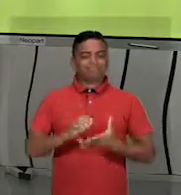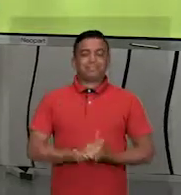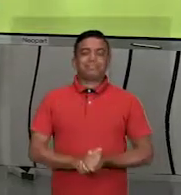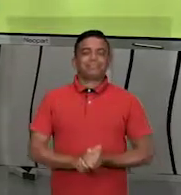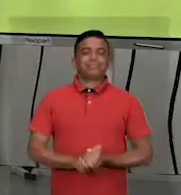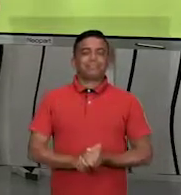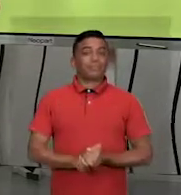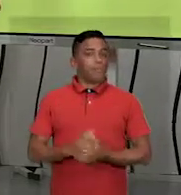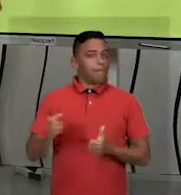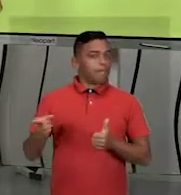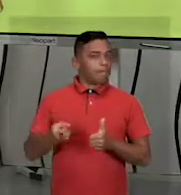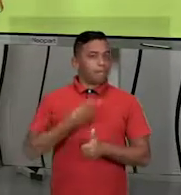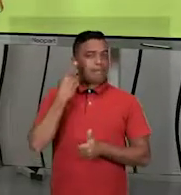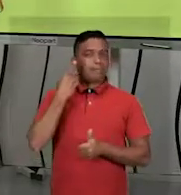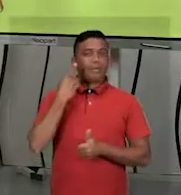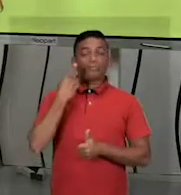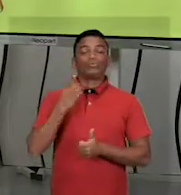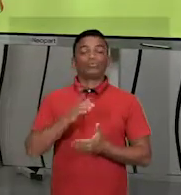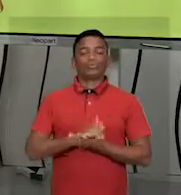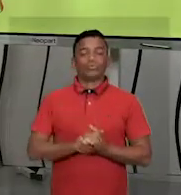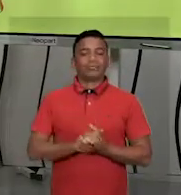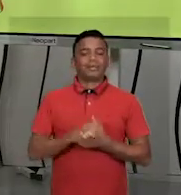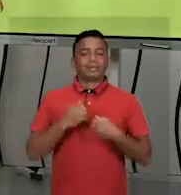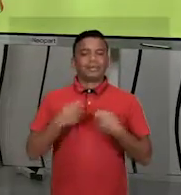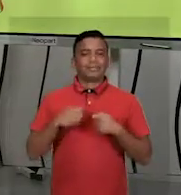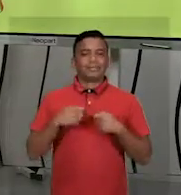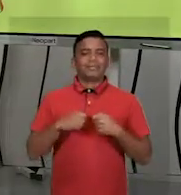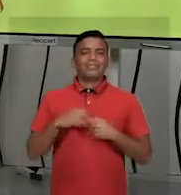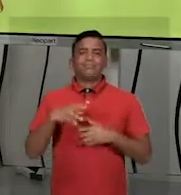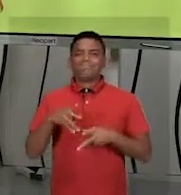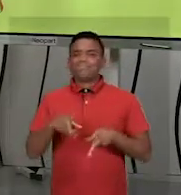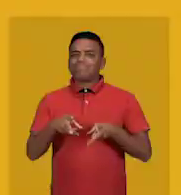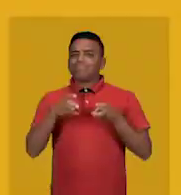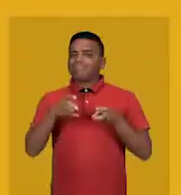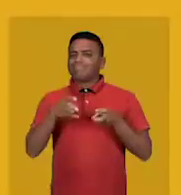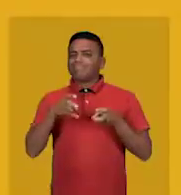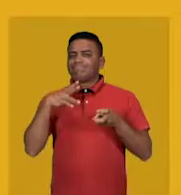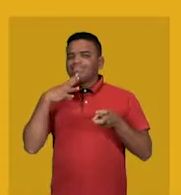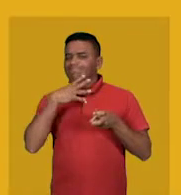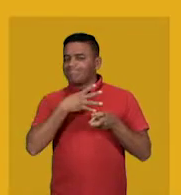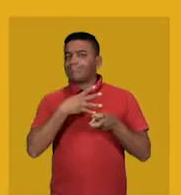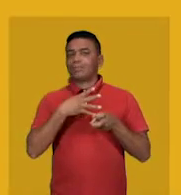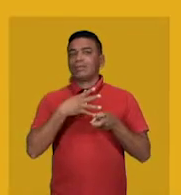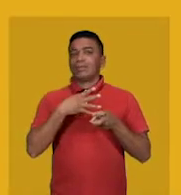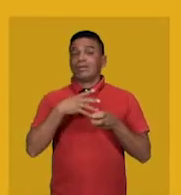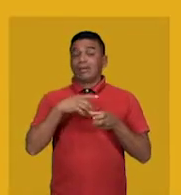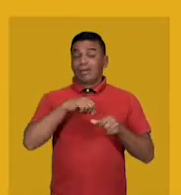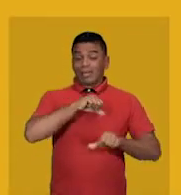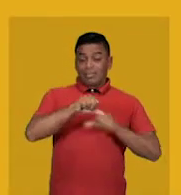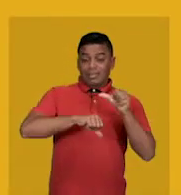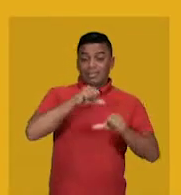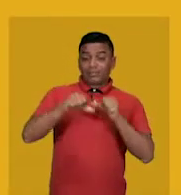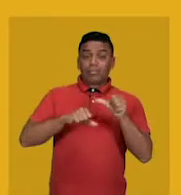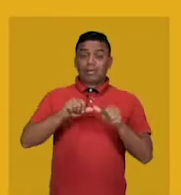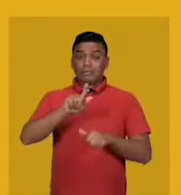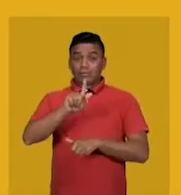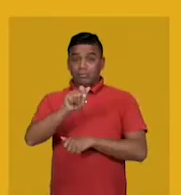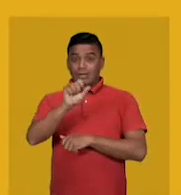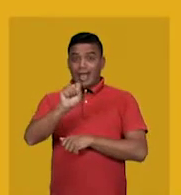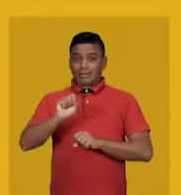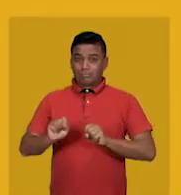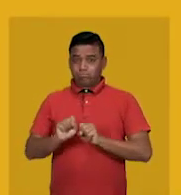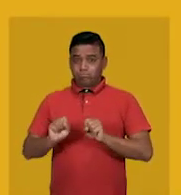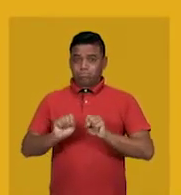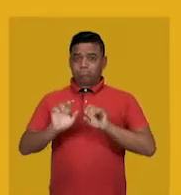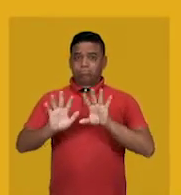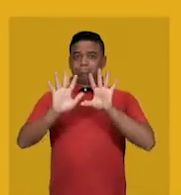Bom, primeiramente nós vamos ter esta noção de trabalho numa transformação gasosa. Eu gostaria que vocês dessem uma